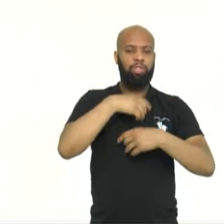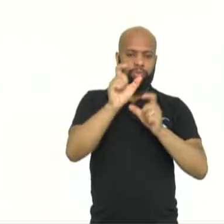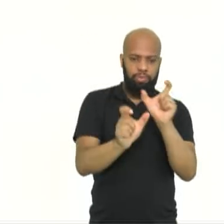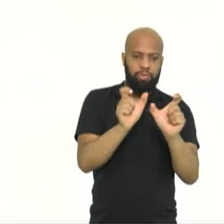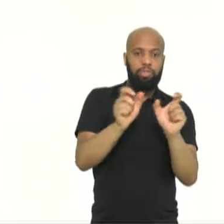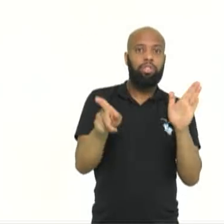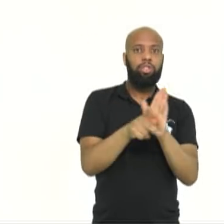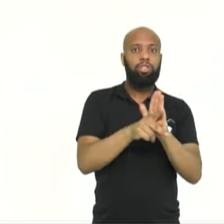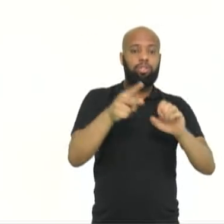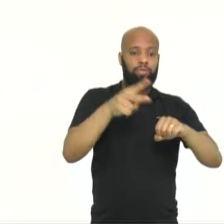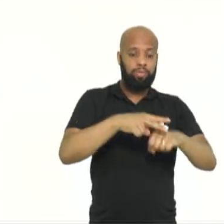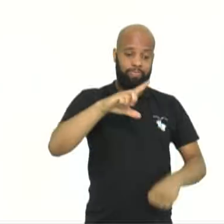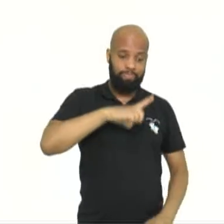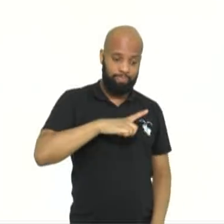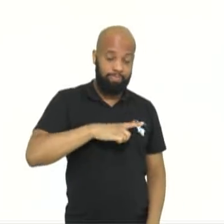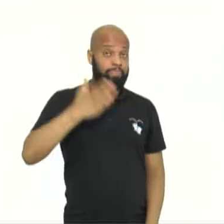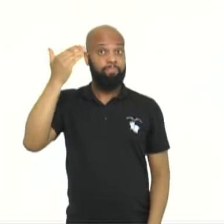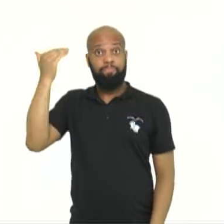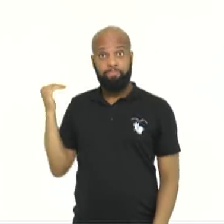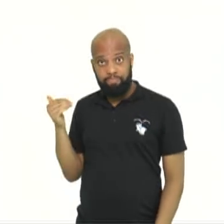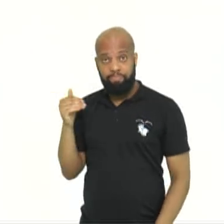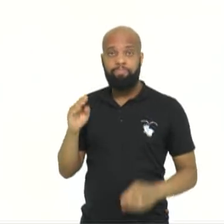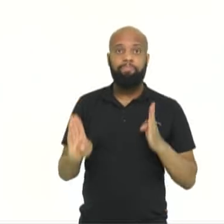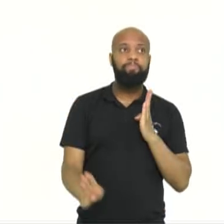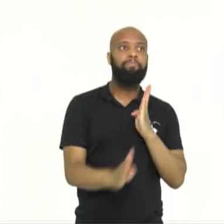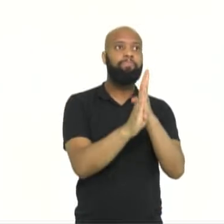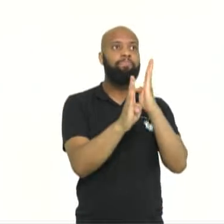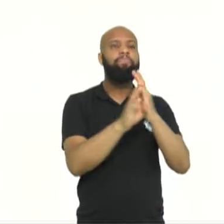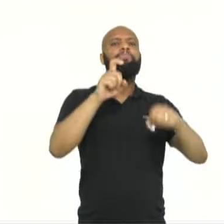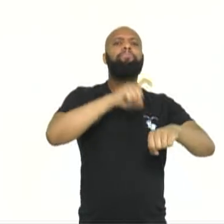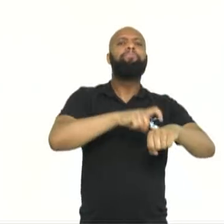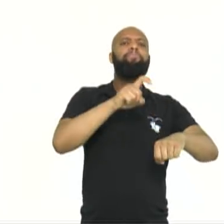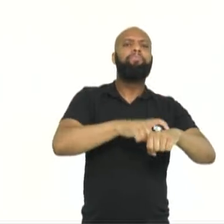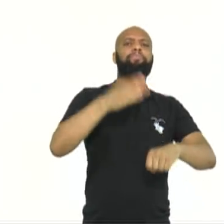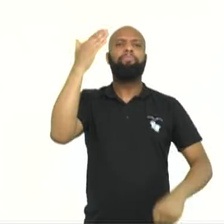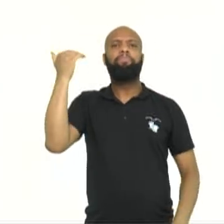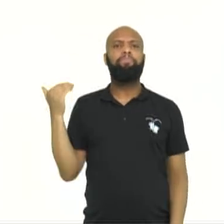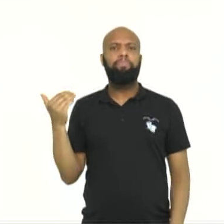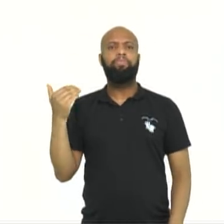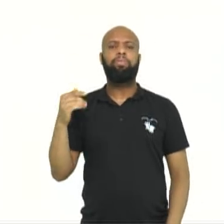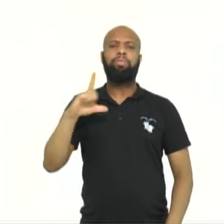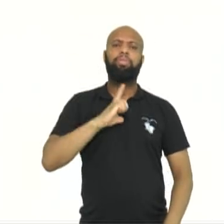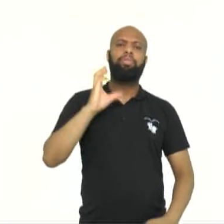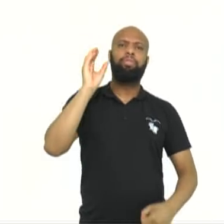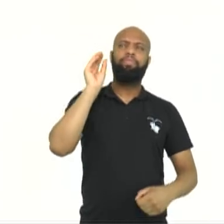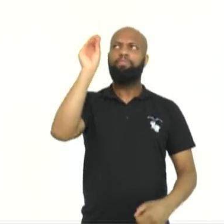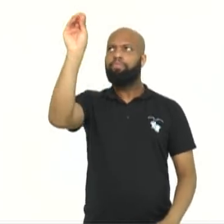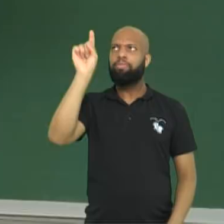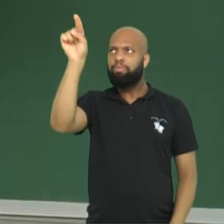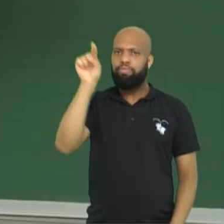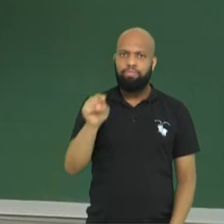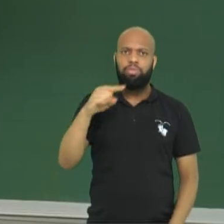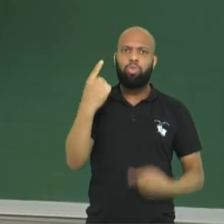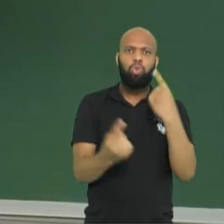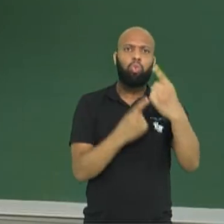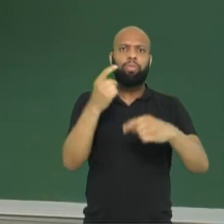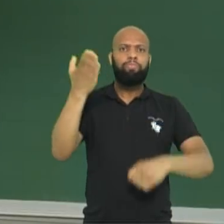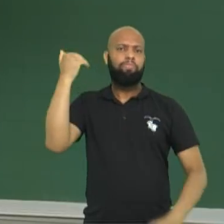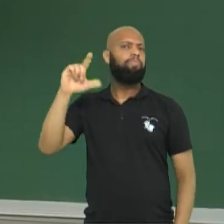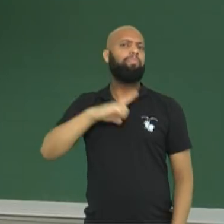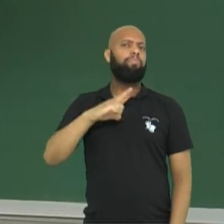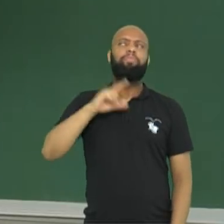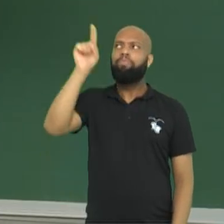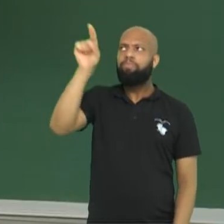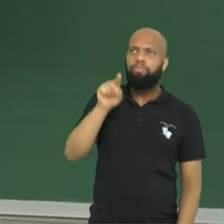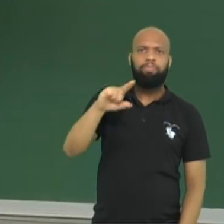do verbo ter no pretérito. Identifique o tempo pretérito empregado em cada forma. Então, qual é o pretérito que